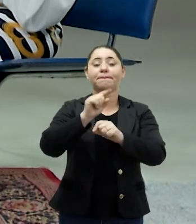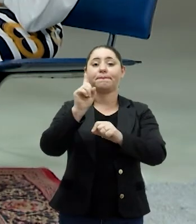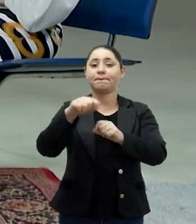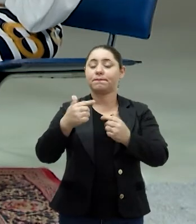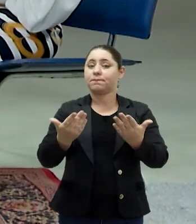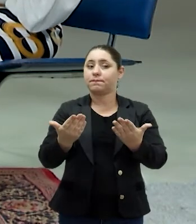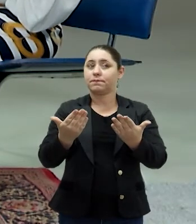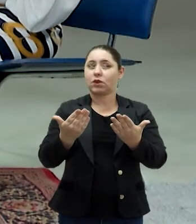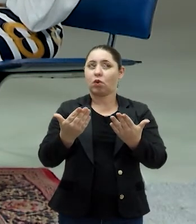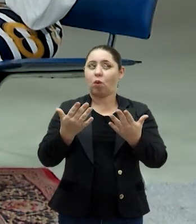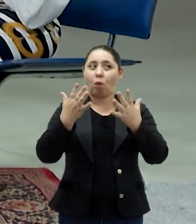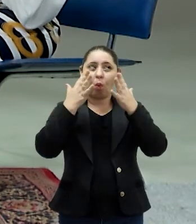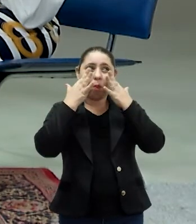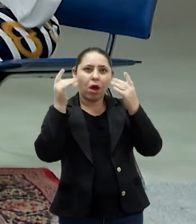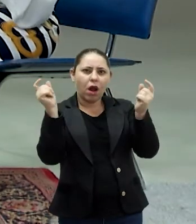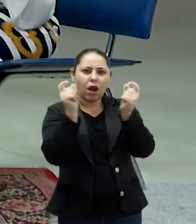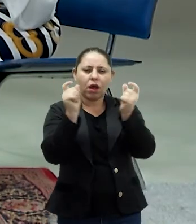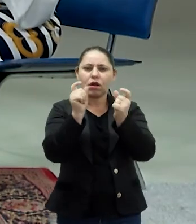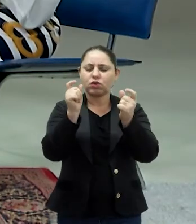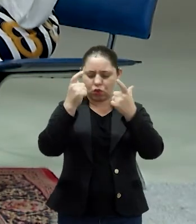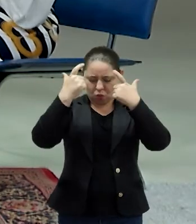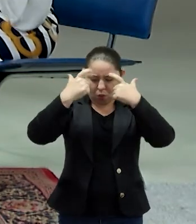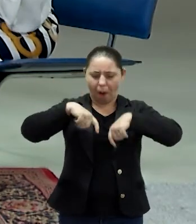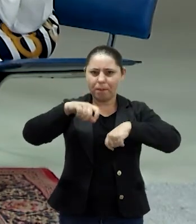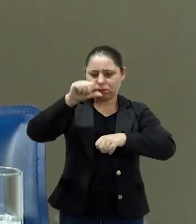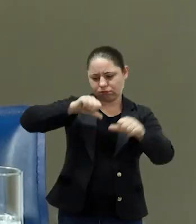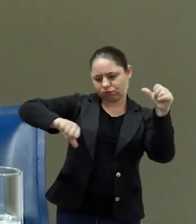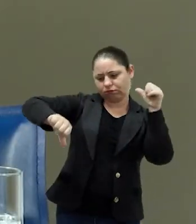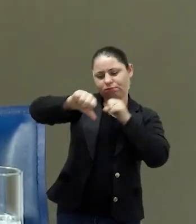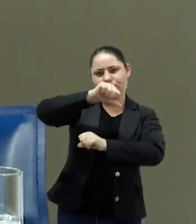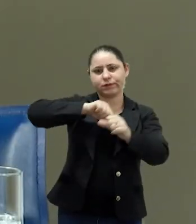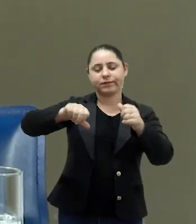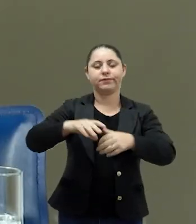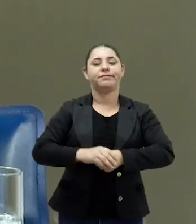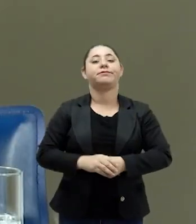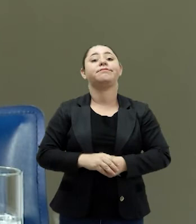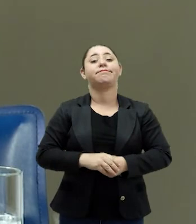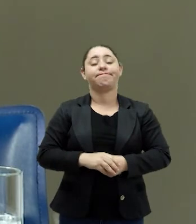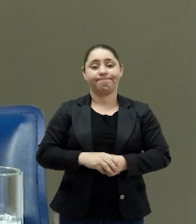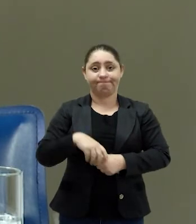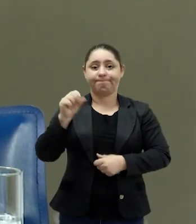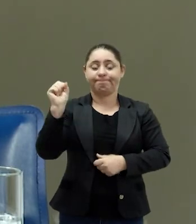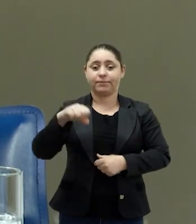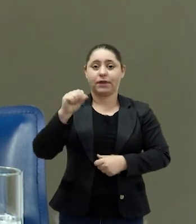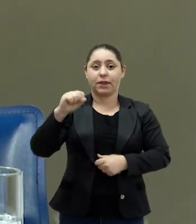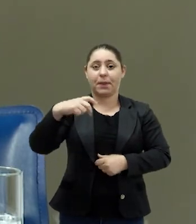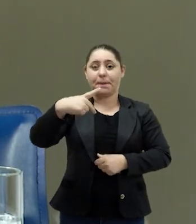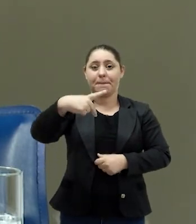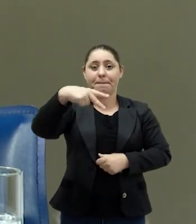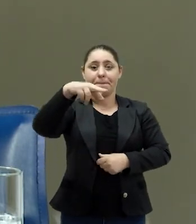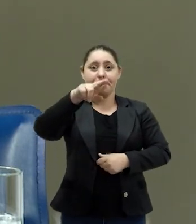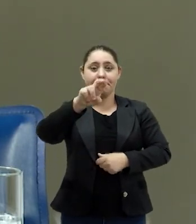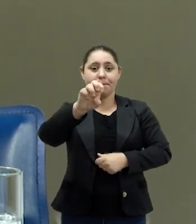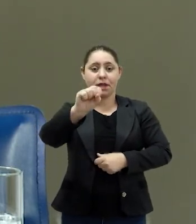Esse daí já é um alerta do corpo que está tudo mudando? Exatamente. A